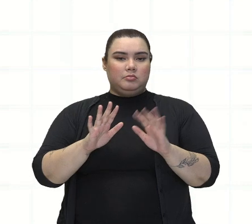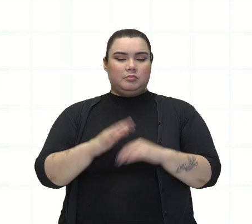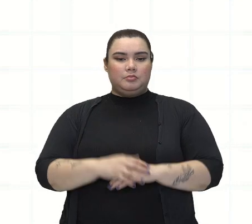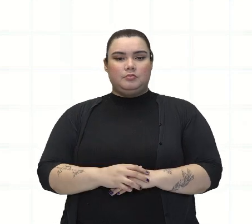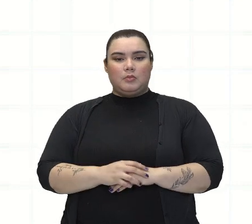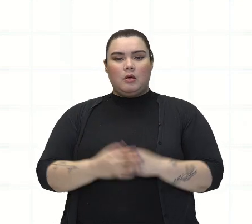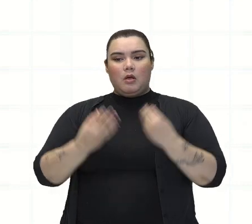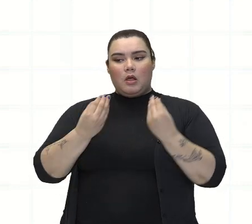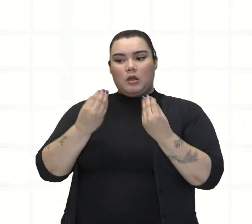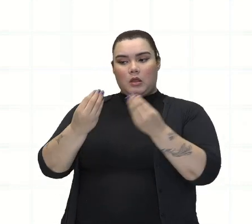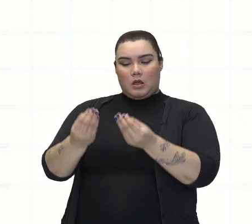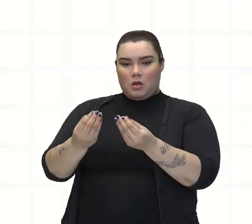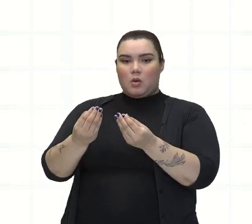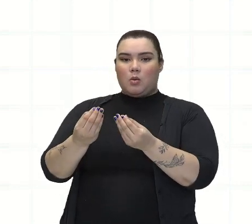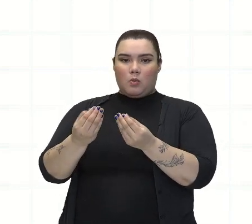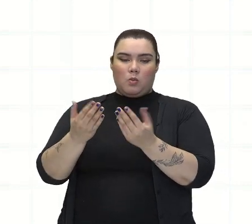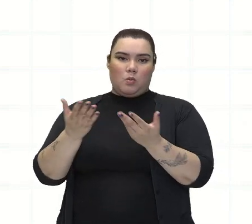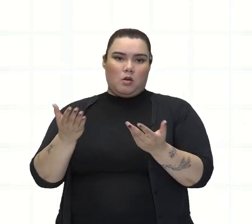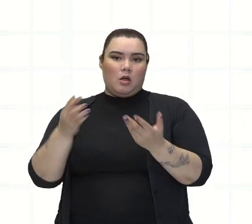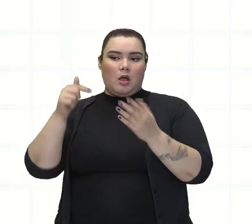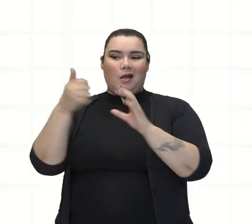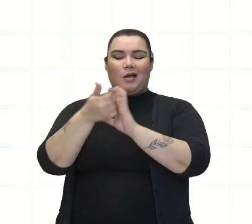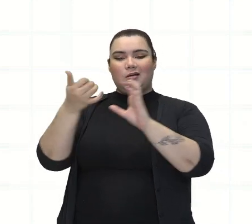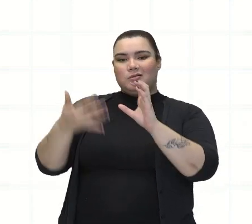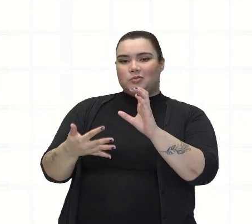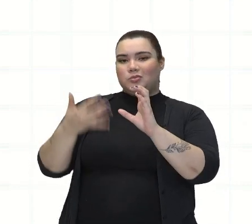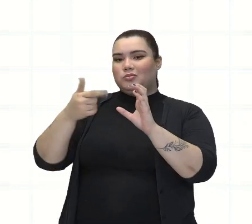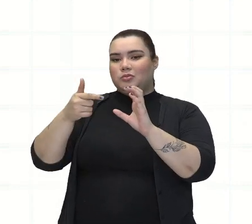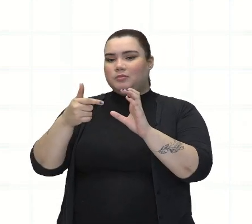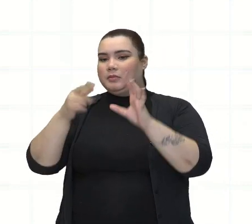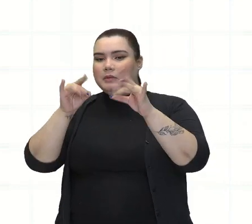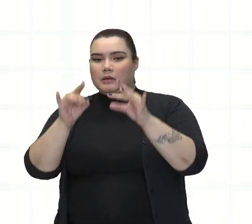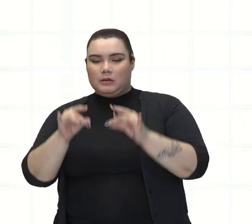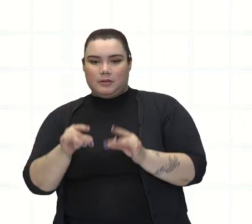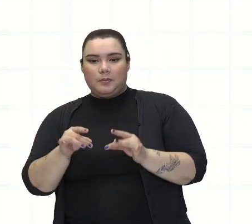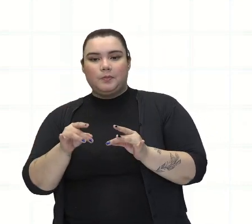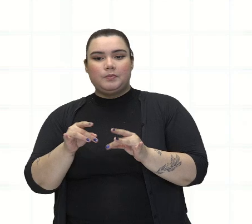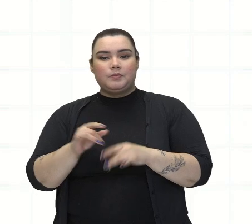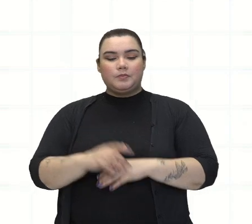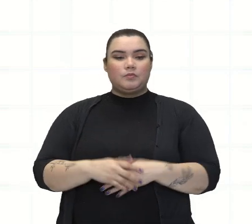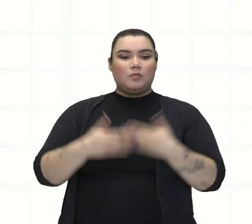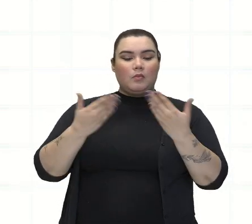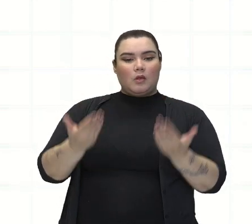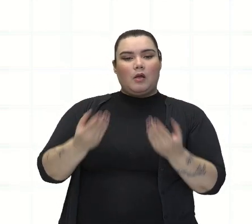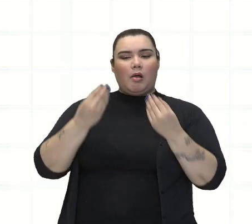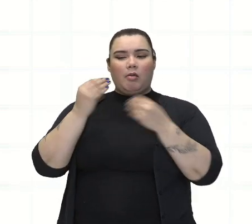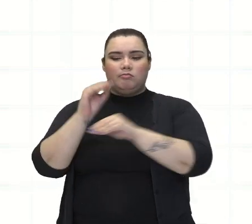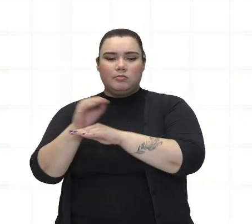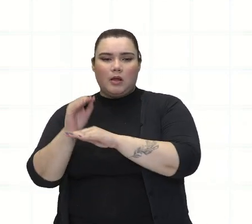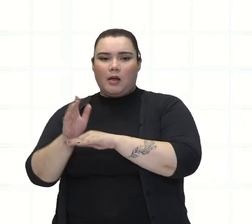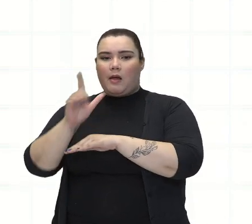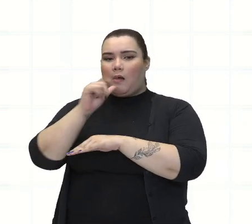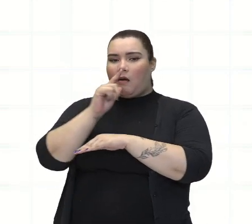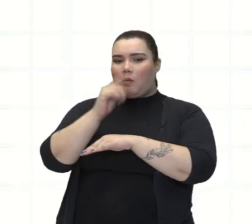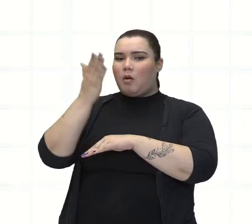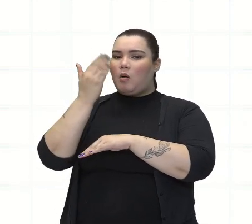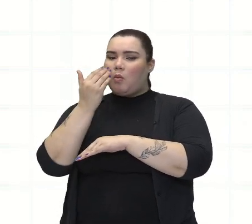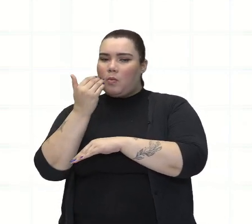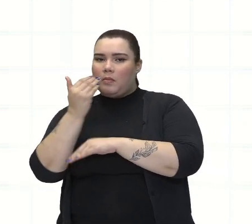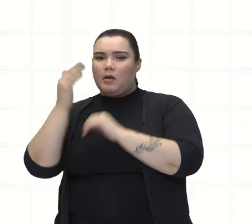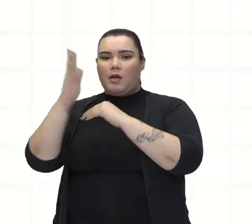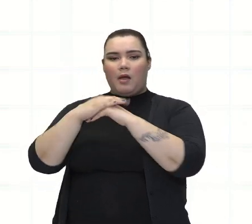tá indefinido. Não diz as características todas dessa casa. Aí ela dá água, dá comida e